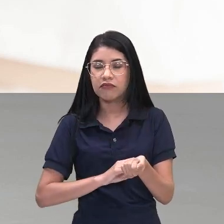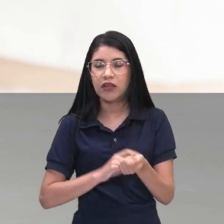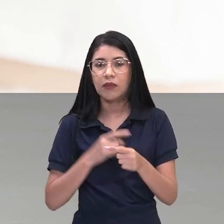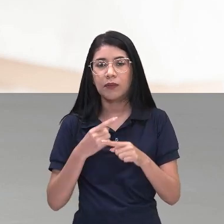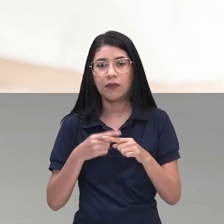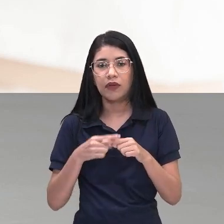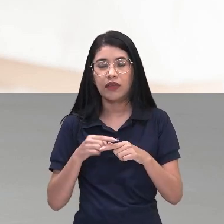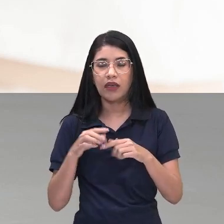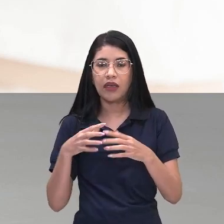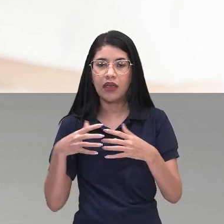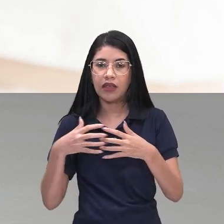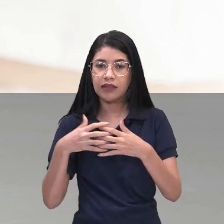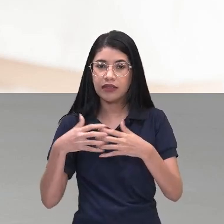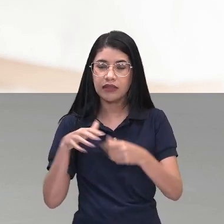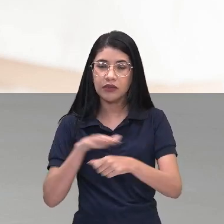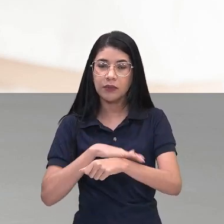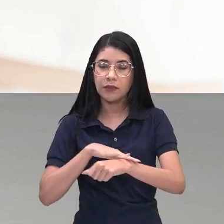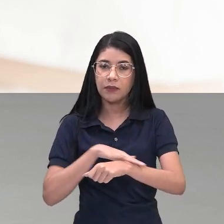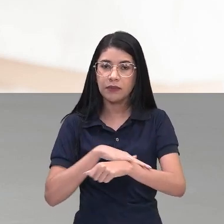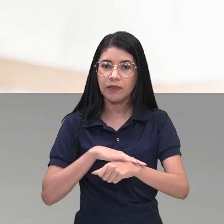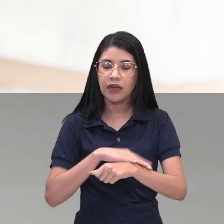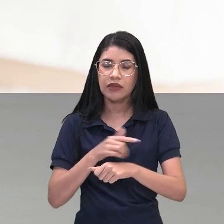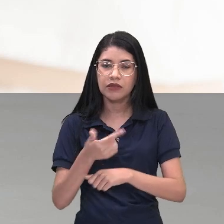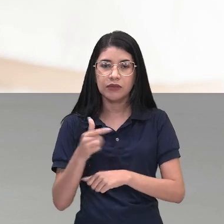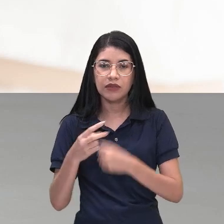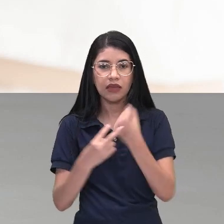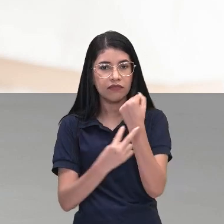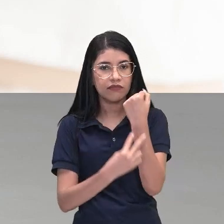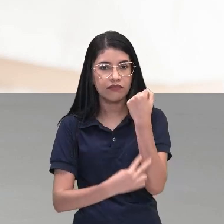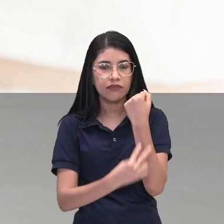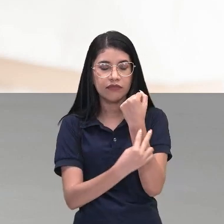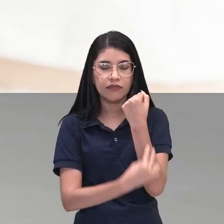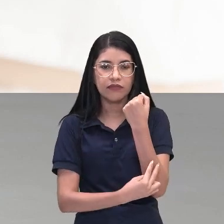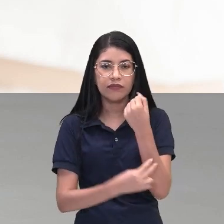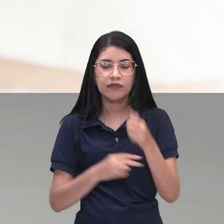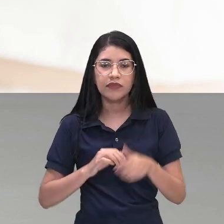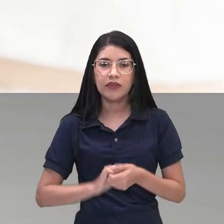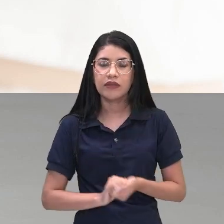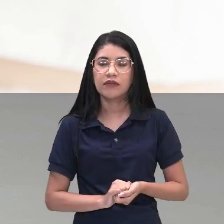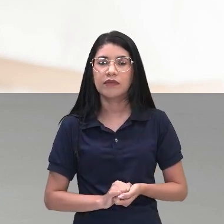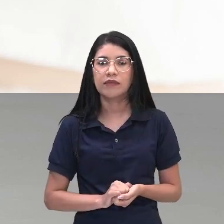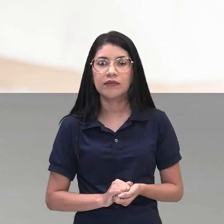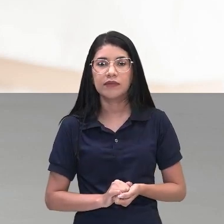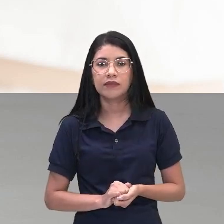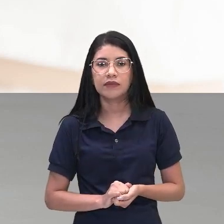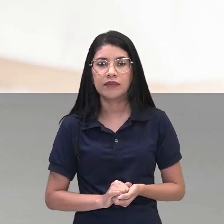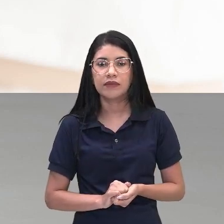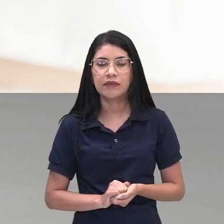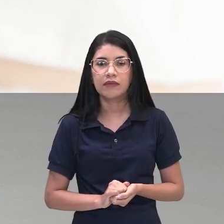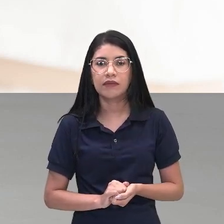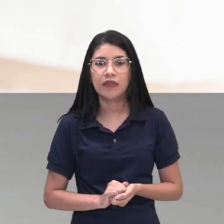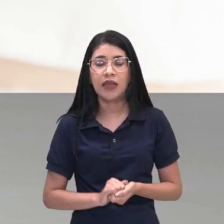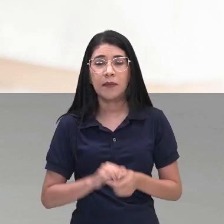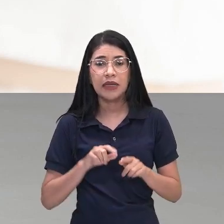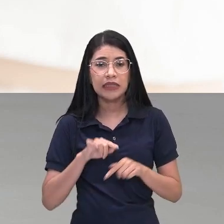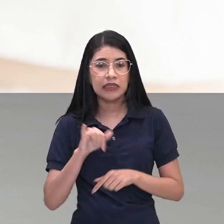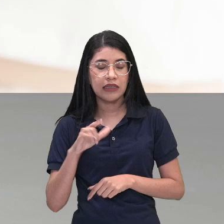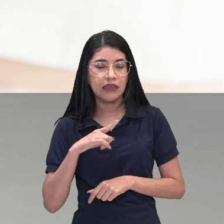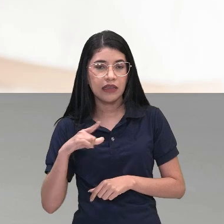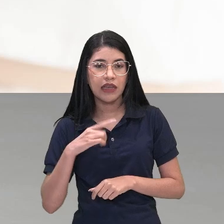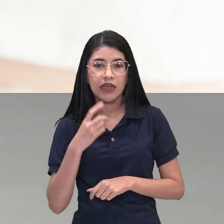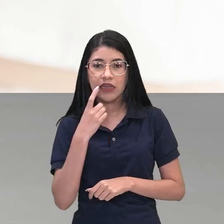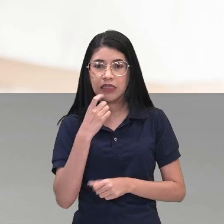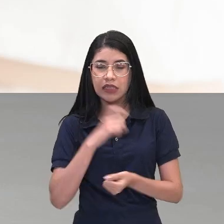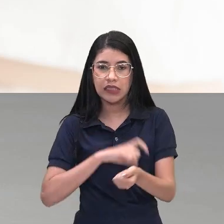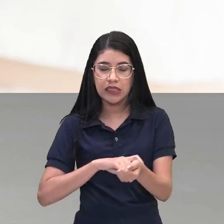tecido epitelial e não tem vaso sanguíneo. Então não vai sair sangue dessa primeira porção. Quando a gente tem um sangramento, né, quando tem